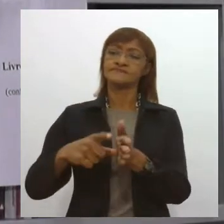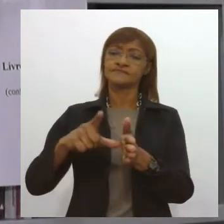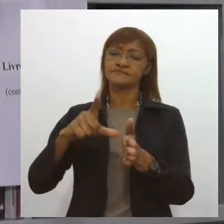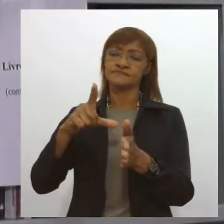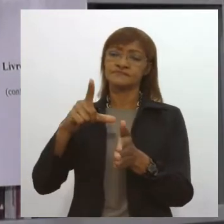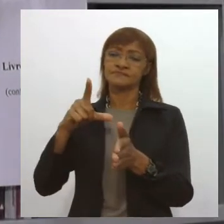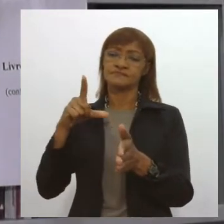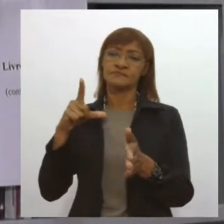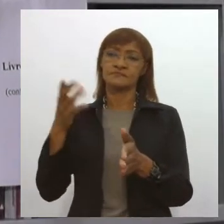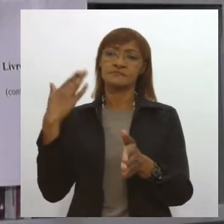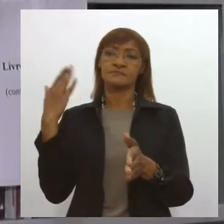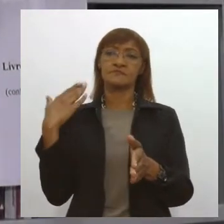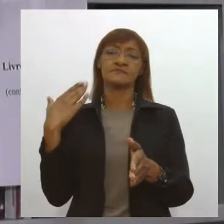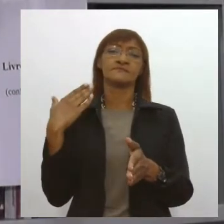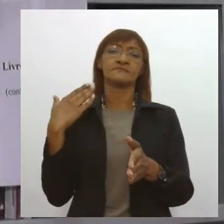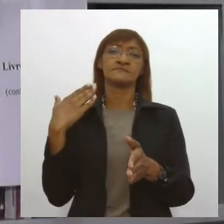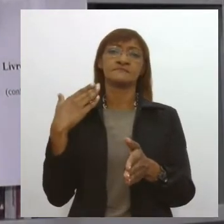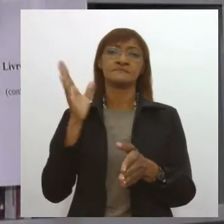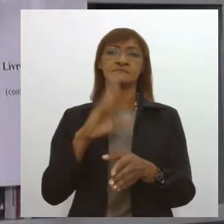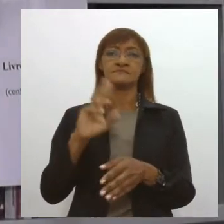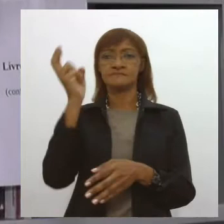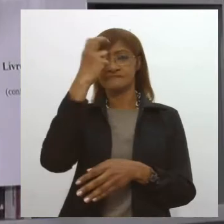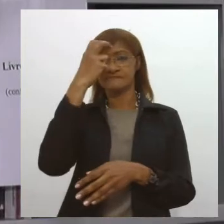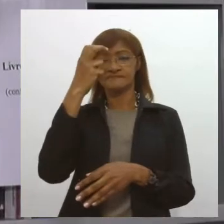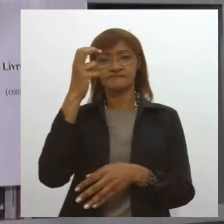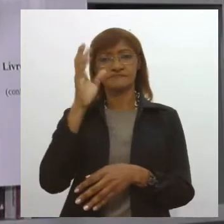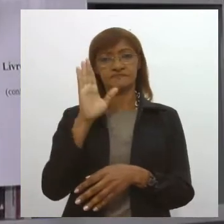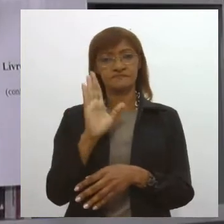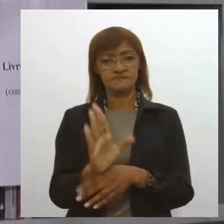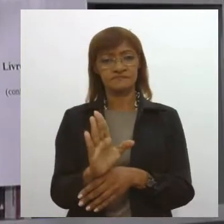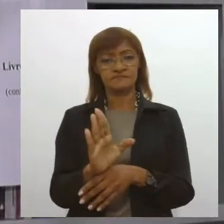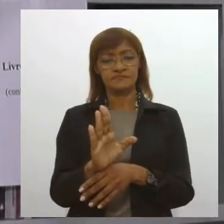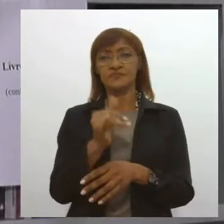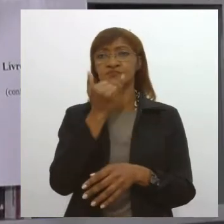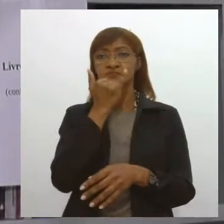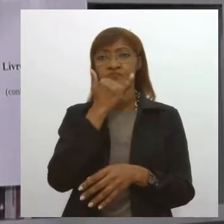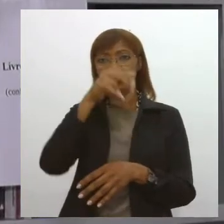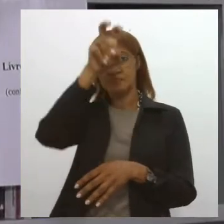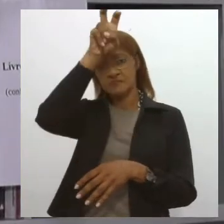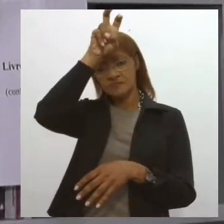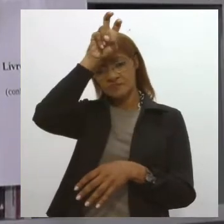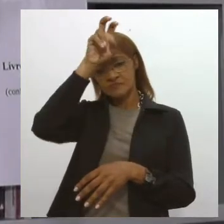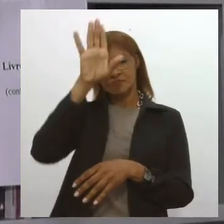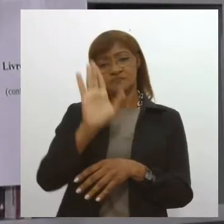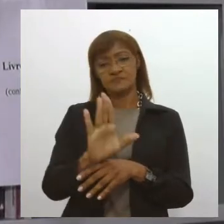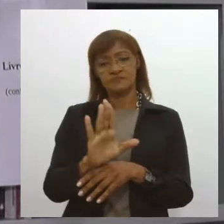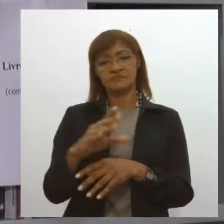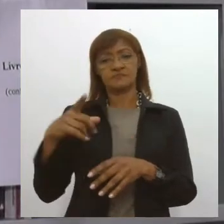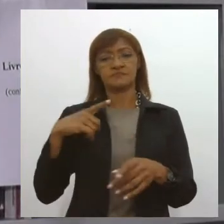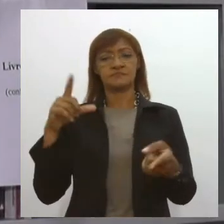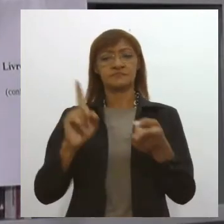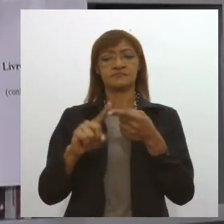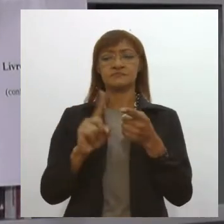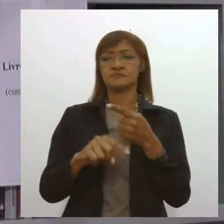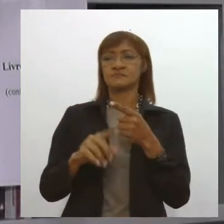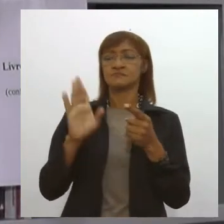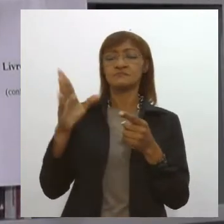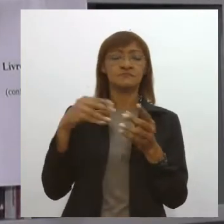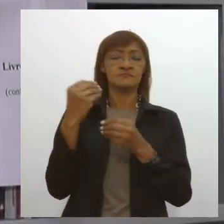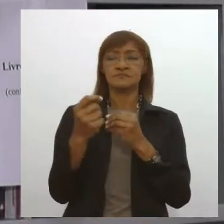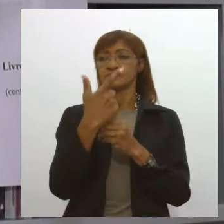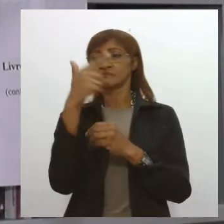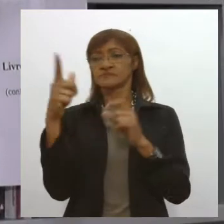Antigo Egito, em outras civilizações também, como a civilização chinesa, enfim, asiática e tudo mais, já tem